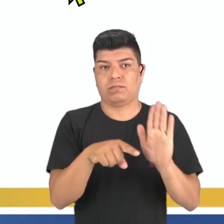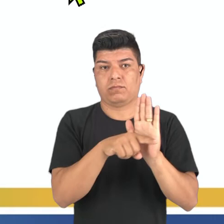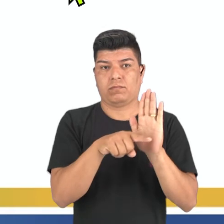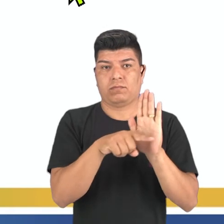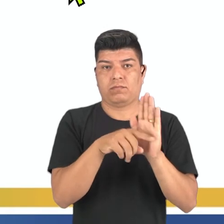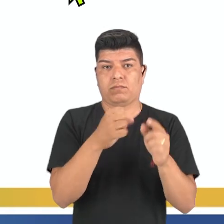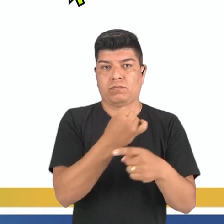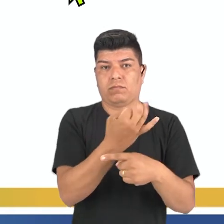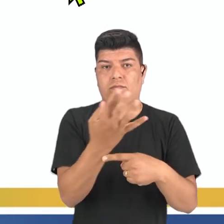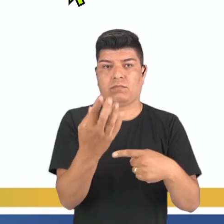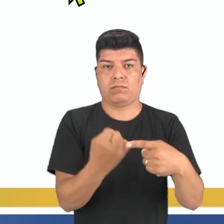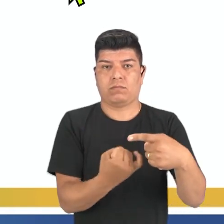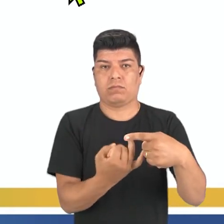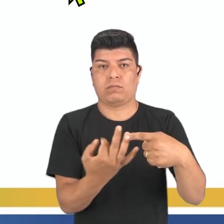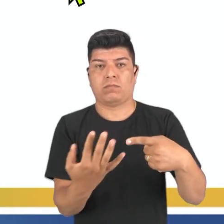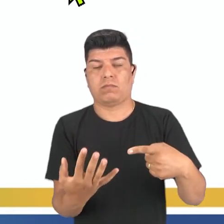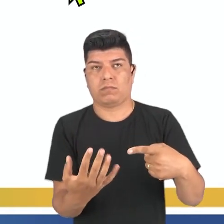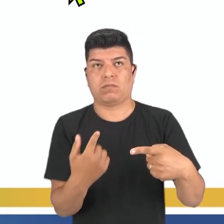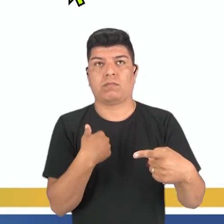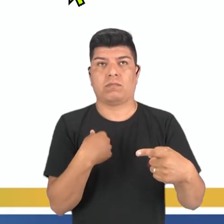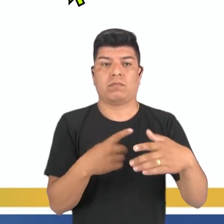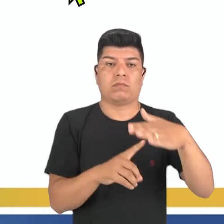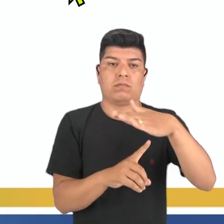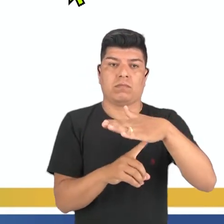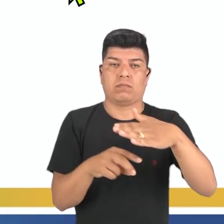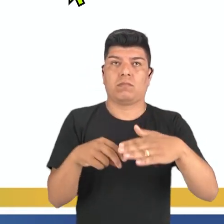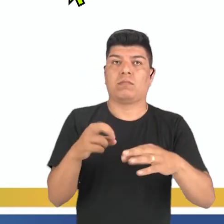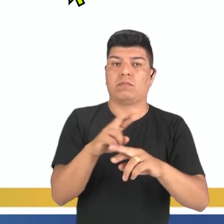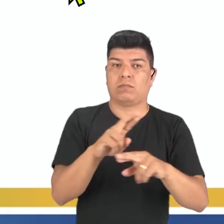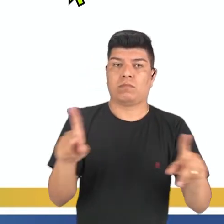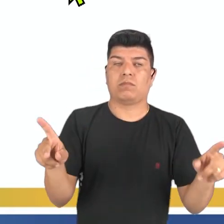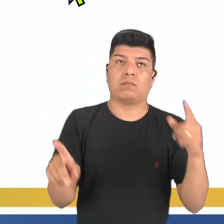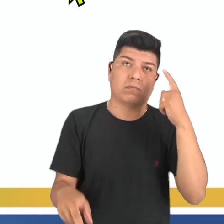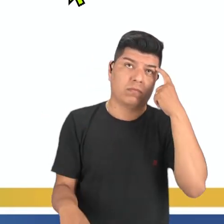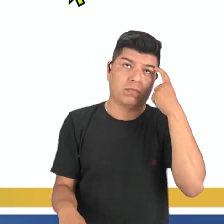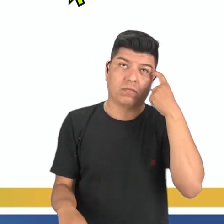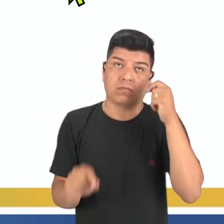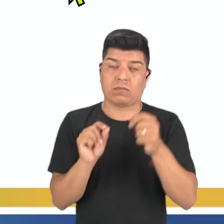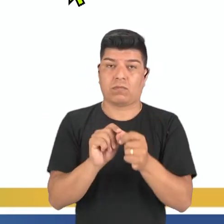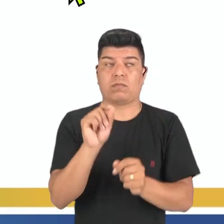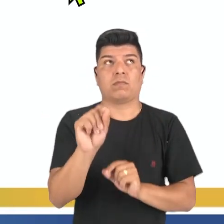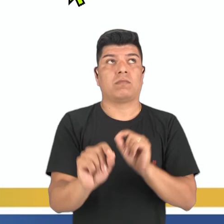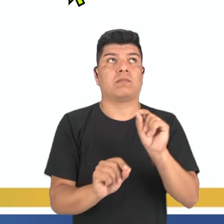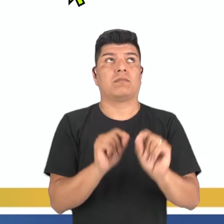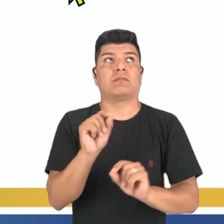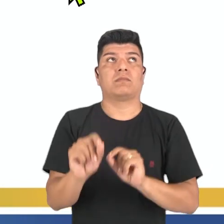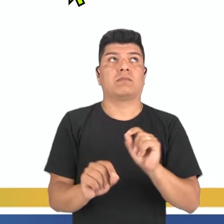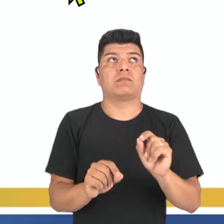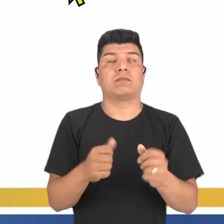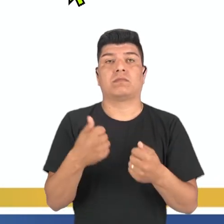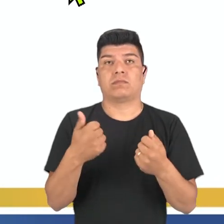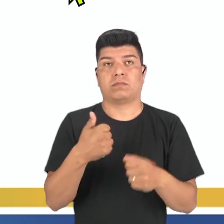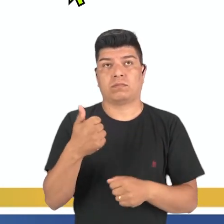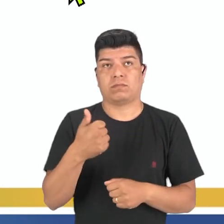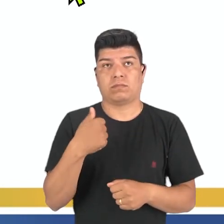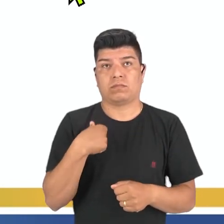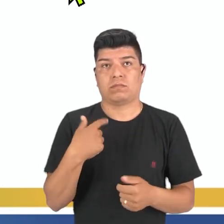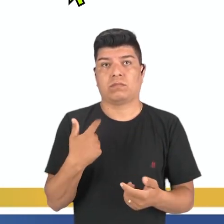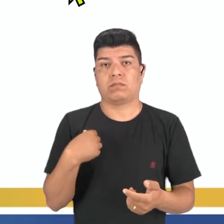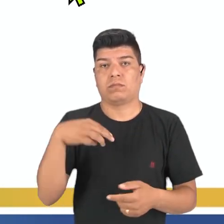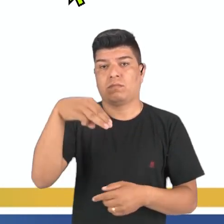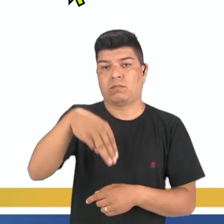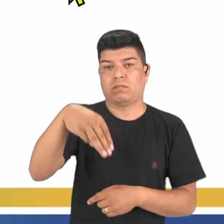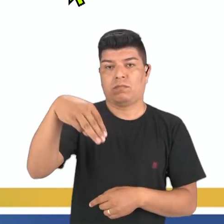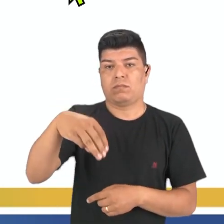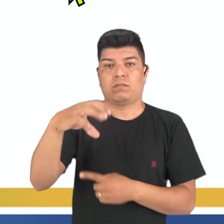de frações que tem denominadores diferentes. Então, o que eu faço? Primeiro, eu tiro o